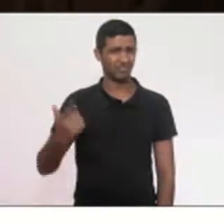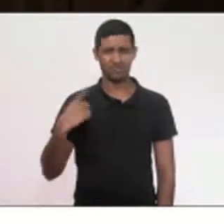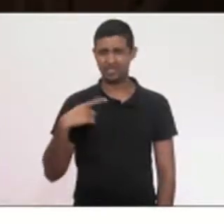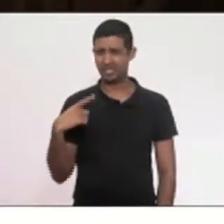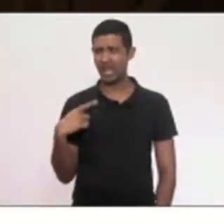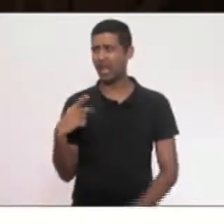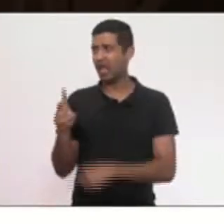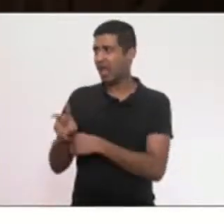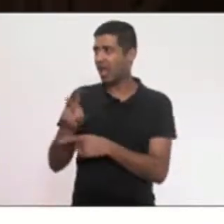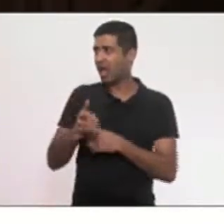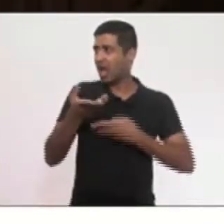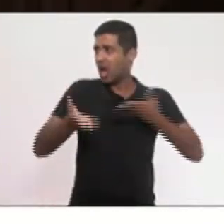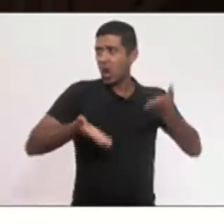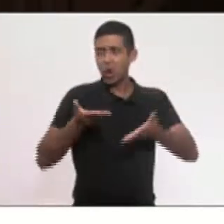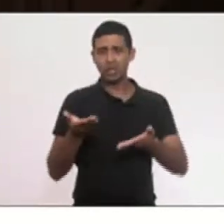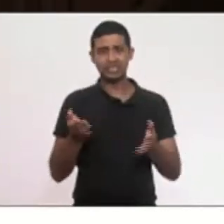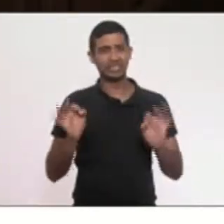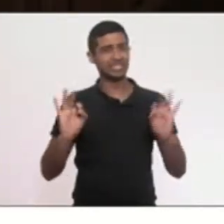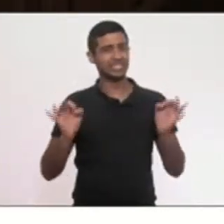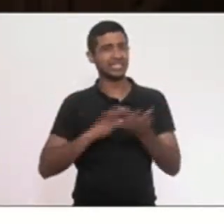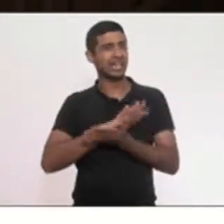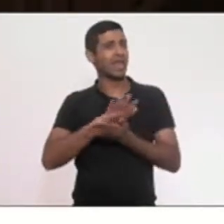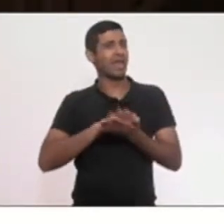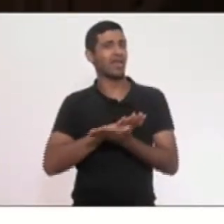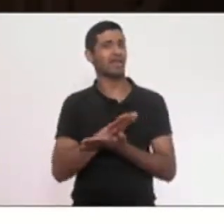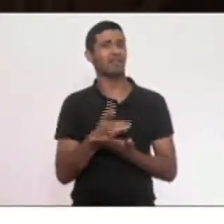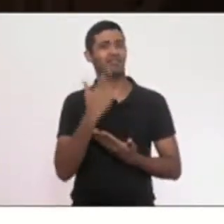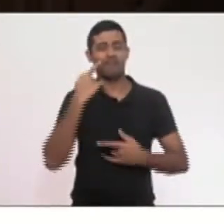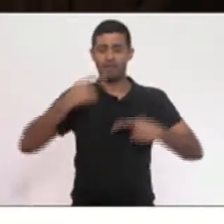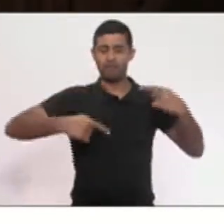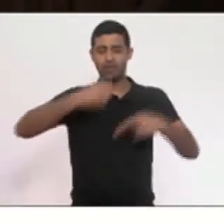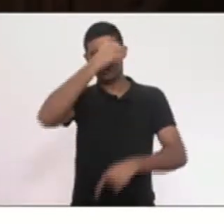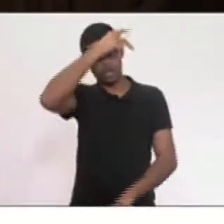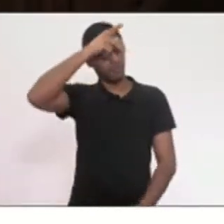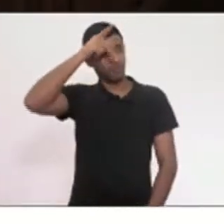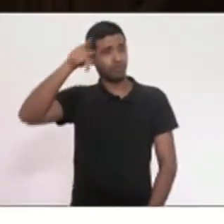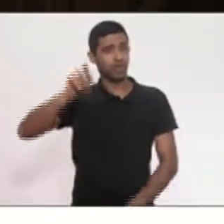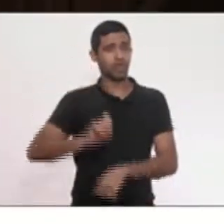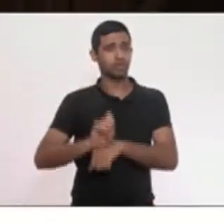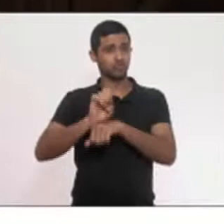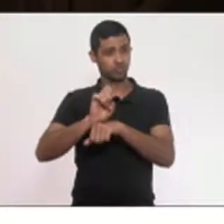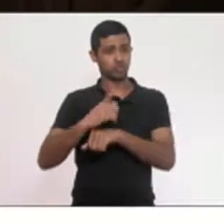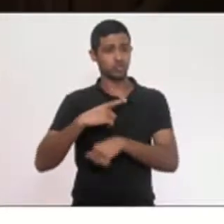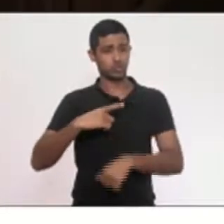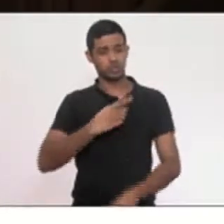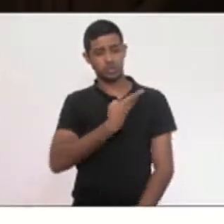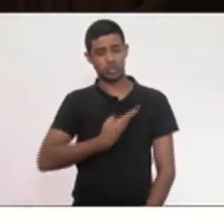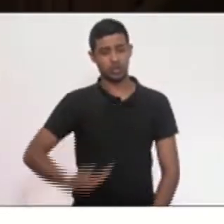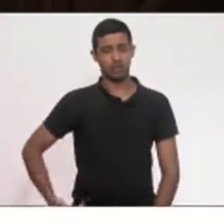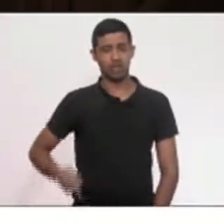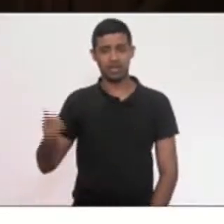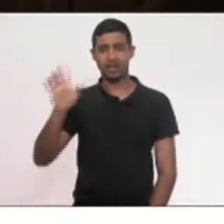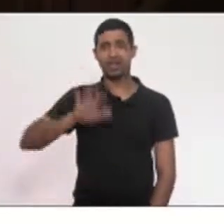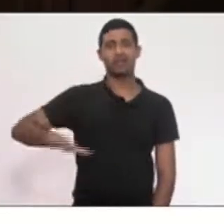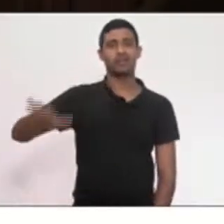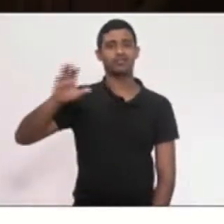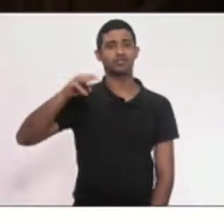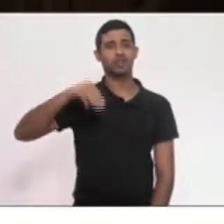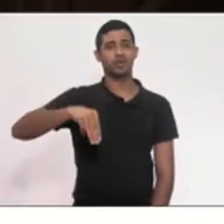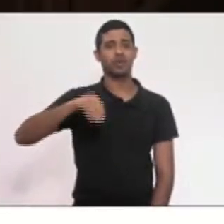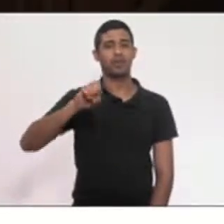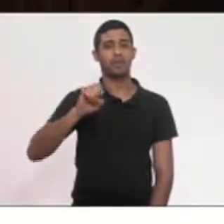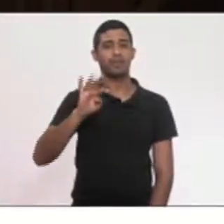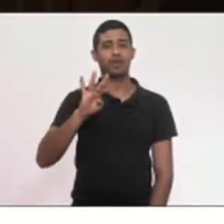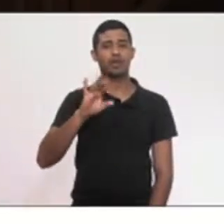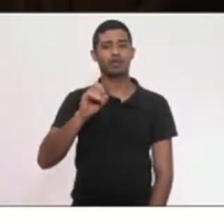maneira robusta, como uma política pública de Estado, da governança da região metropolitana, que